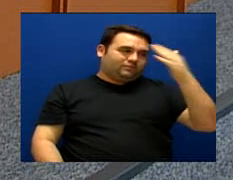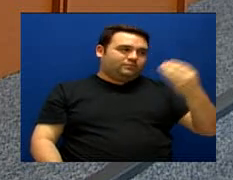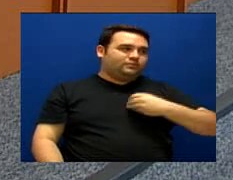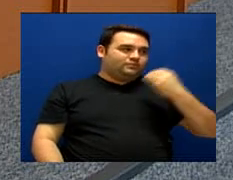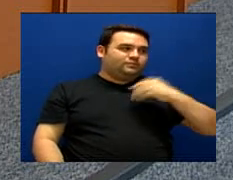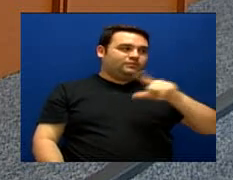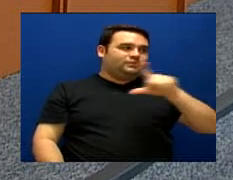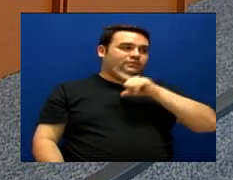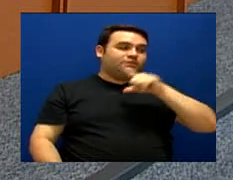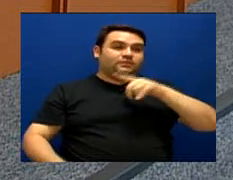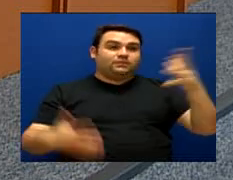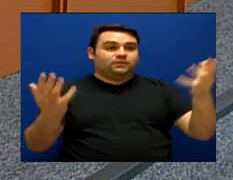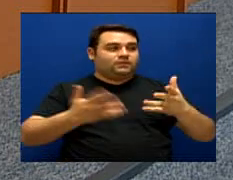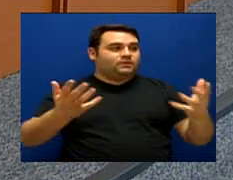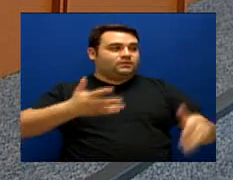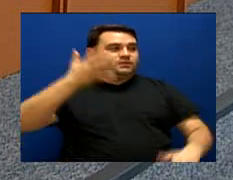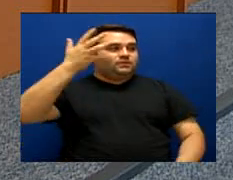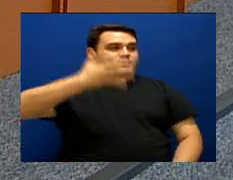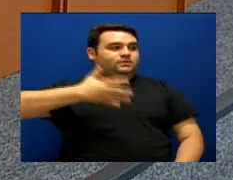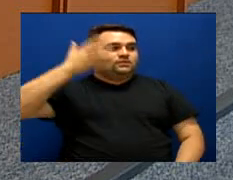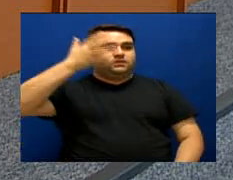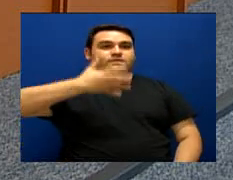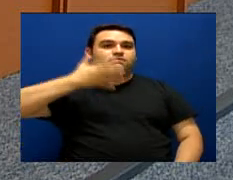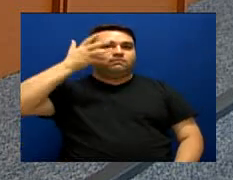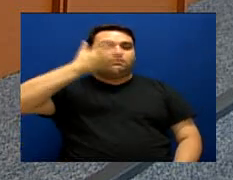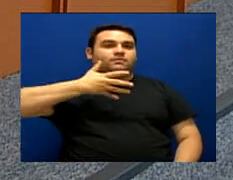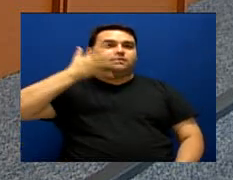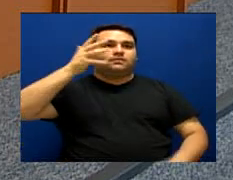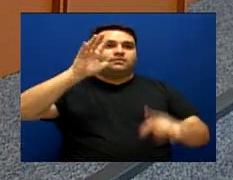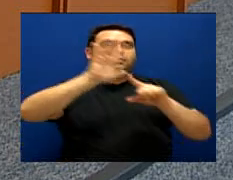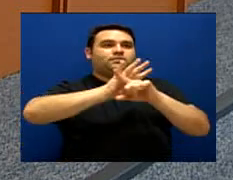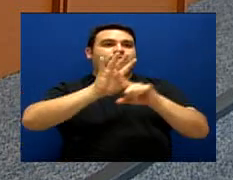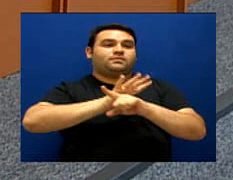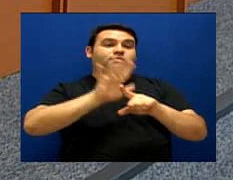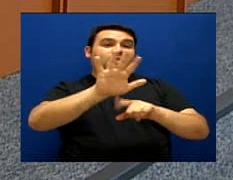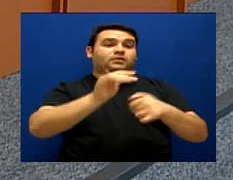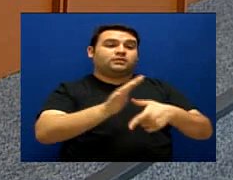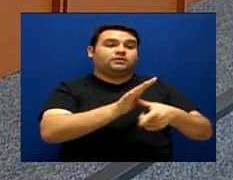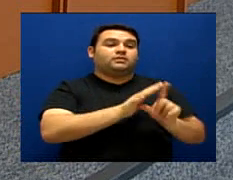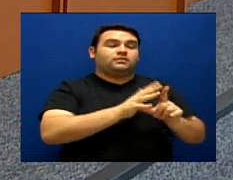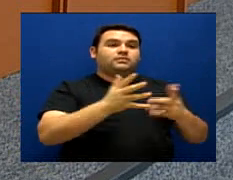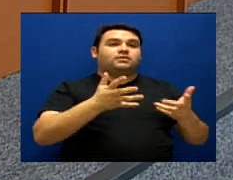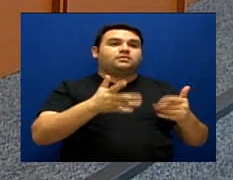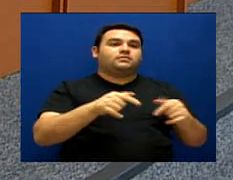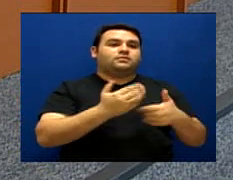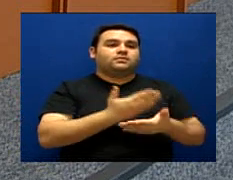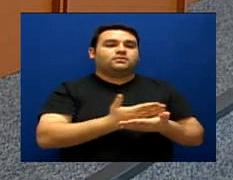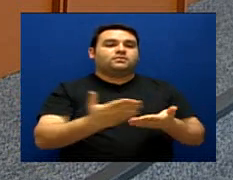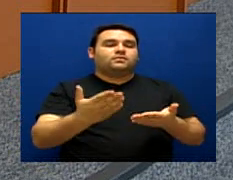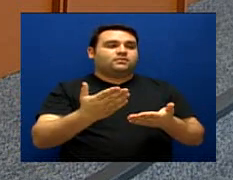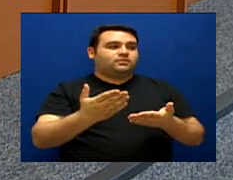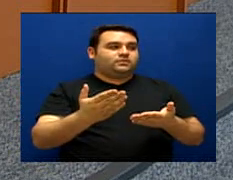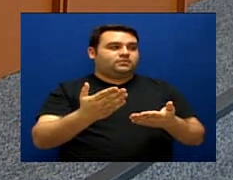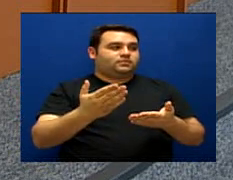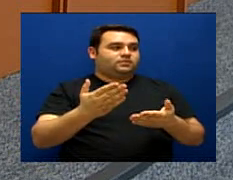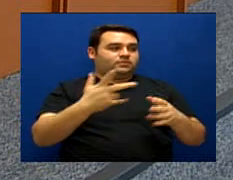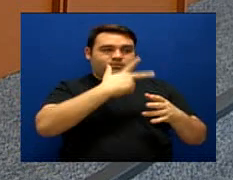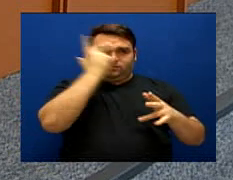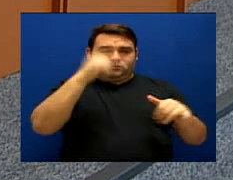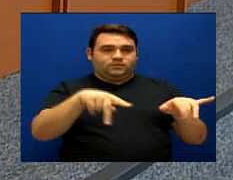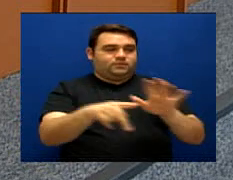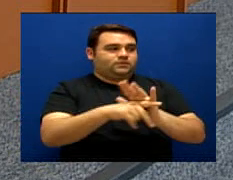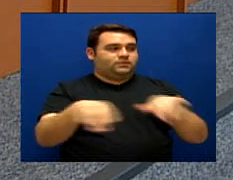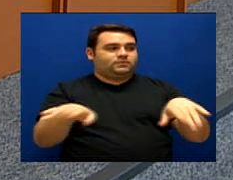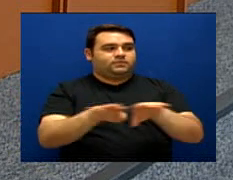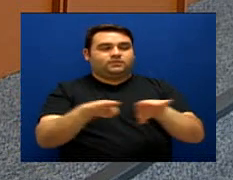presença. E agora, abrindo aqui para as perguntas, mas antes eu gostaria de inicialmente abrir para os membros